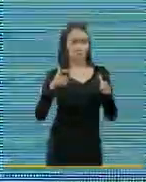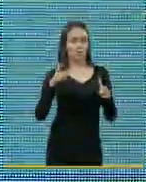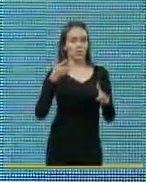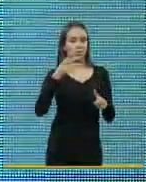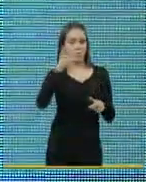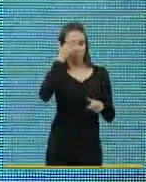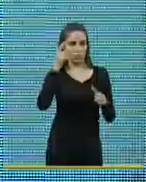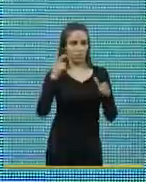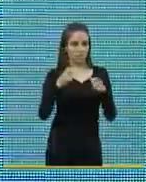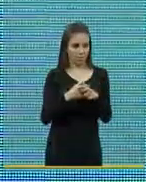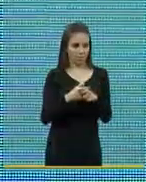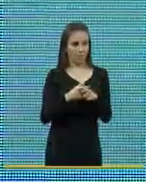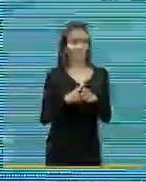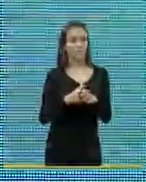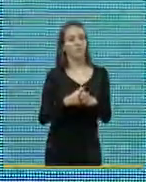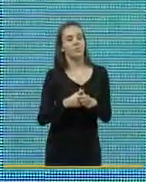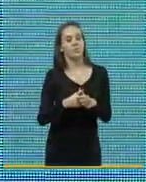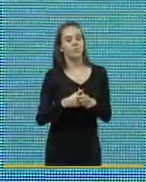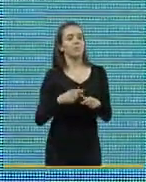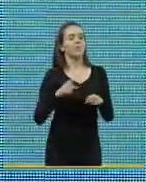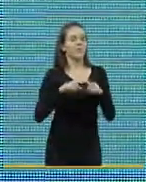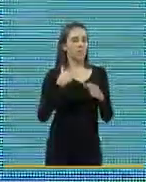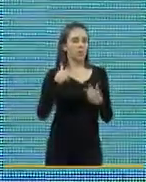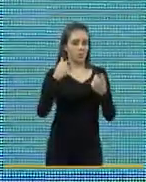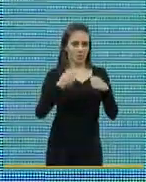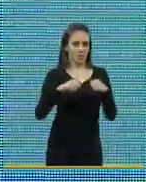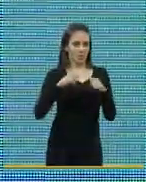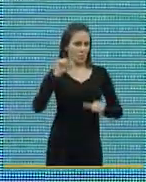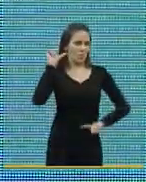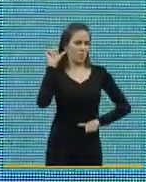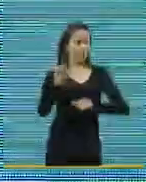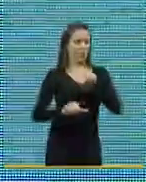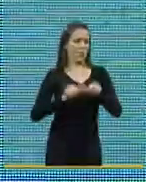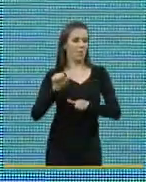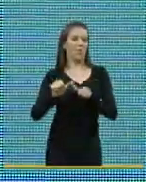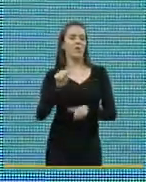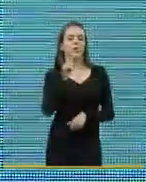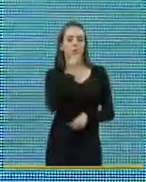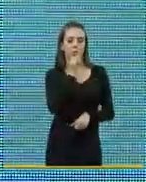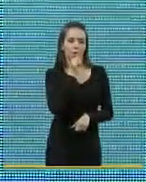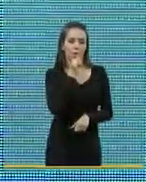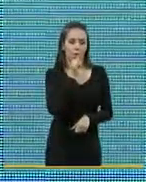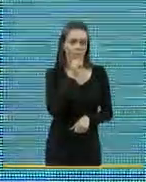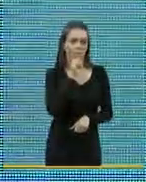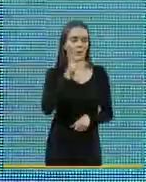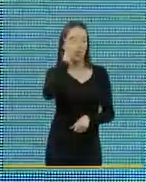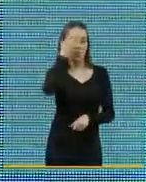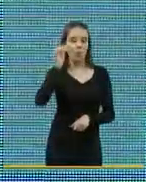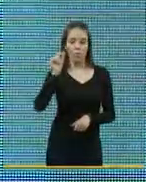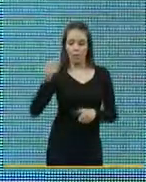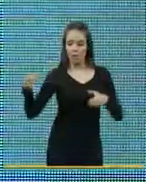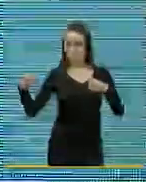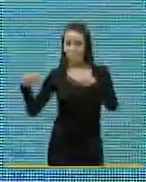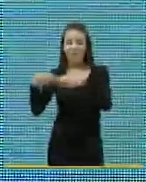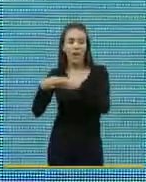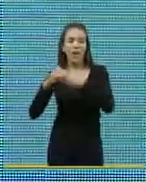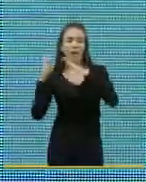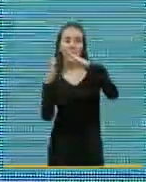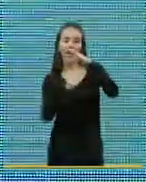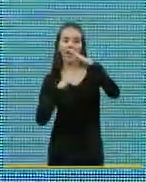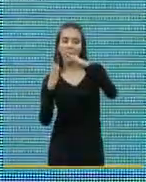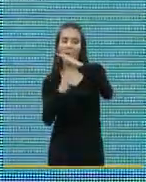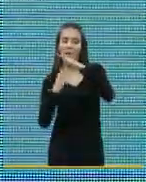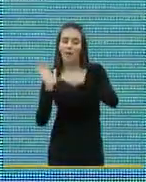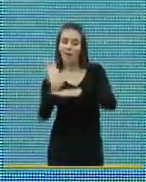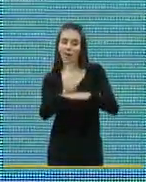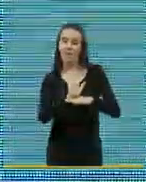privilegiados eu acredito que é possível mudar completamente a por exemplo a lógica do cartel financeiro e eu quero guardar as